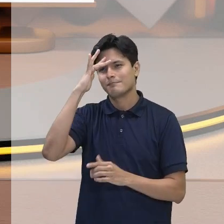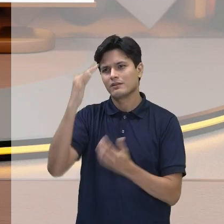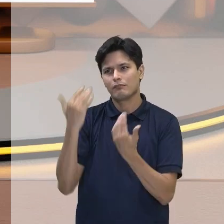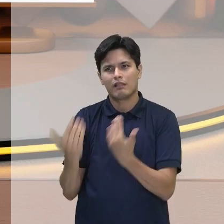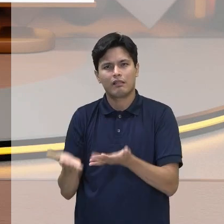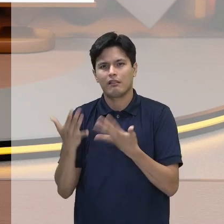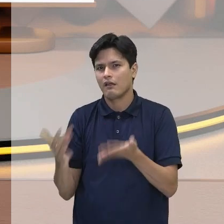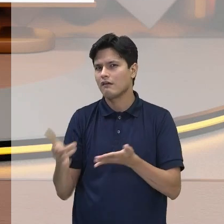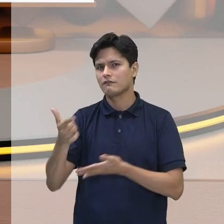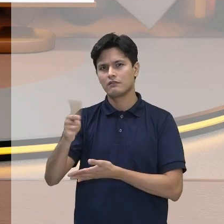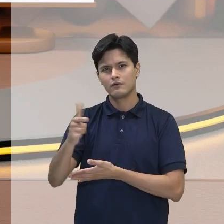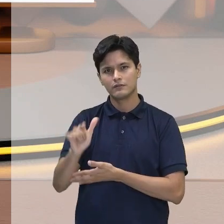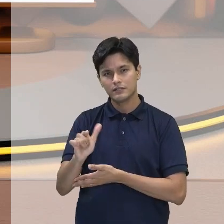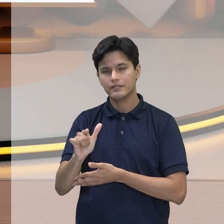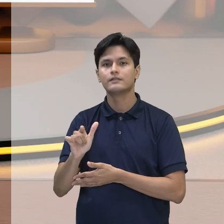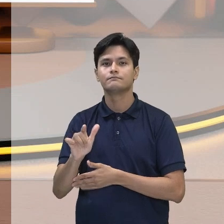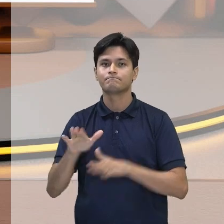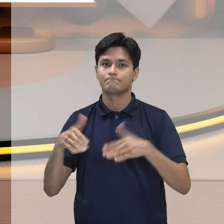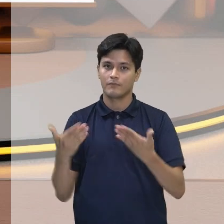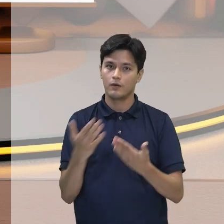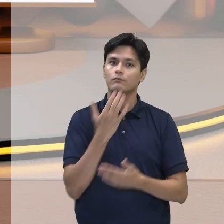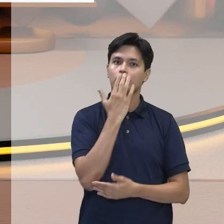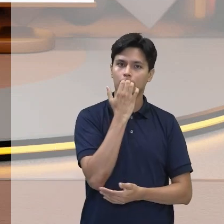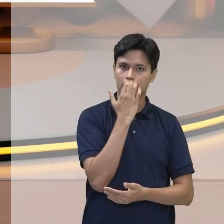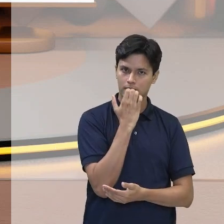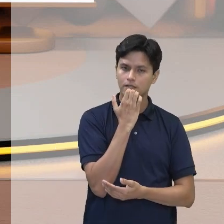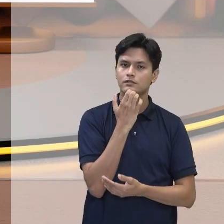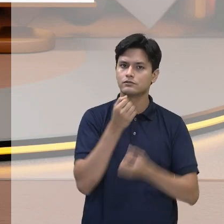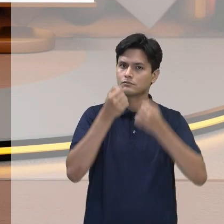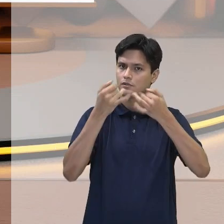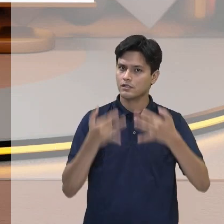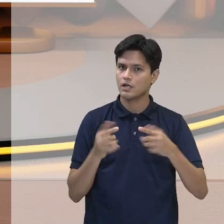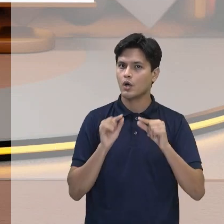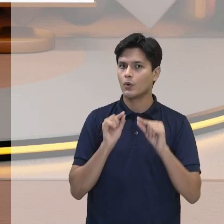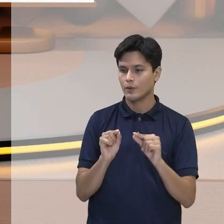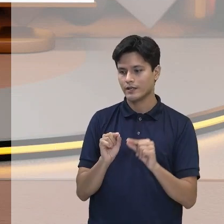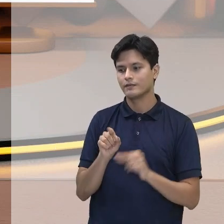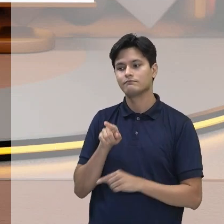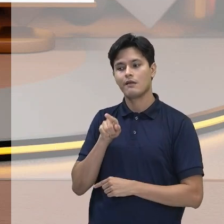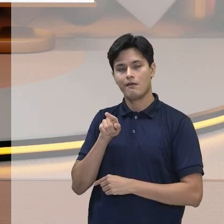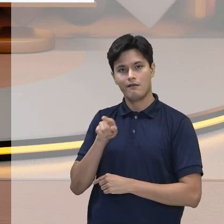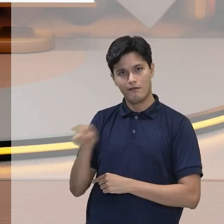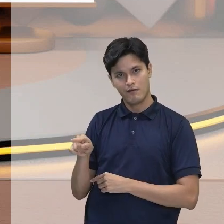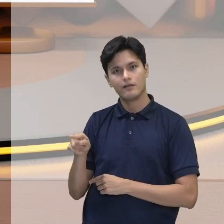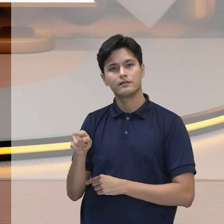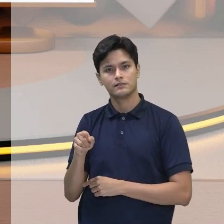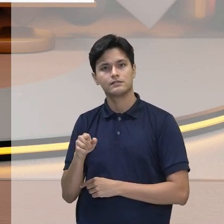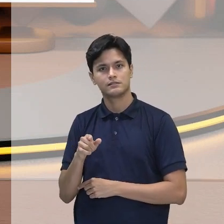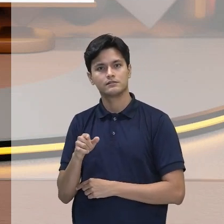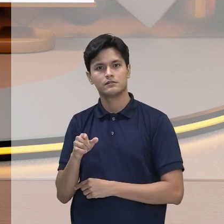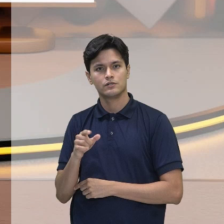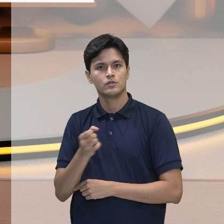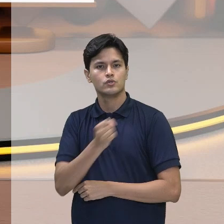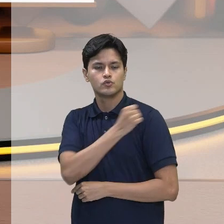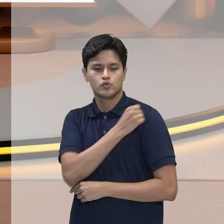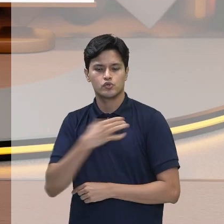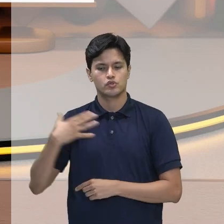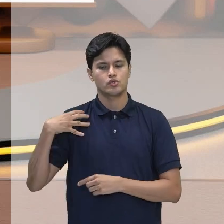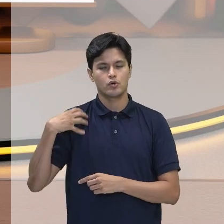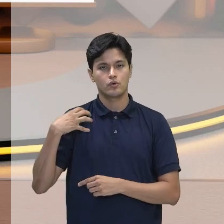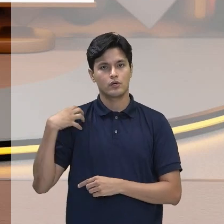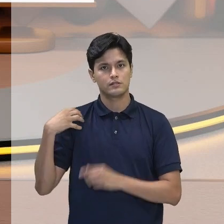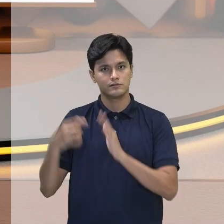isso? Na concepção de Nietzsche, os pré-socráticos, né? Todos os filósofos que deram